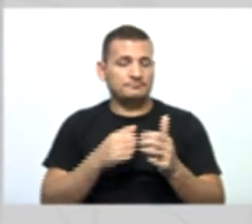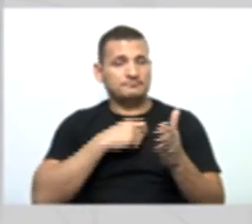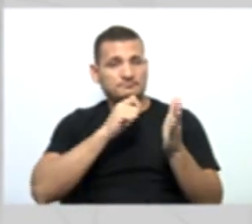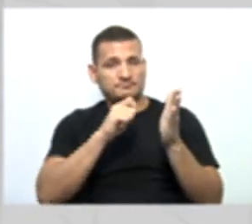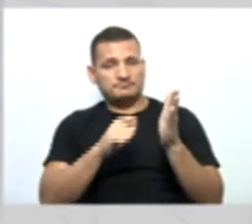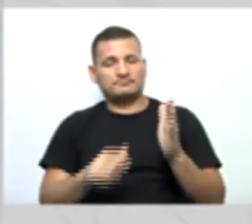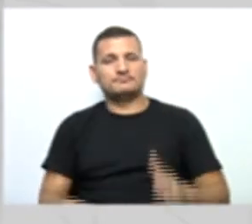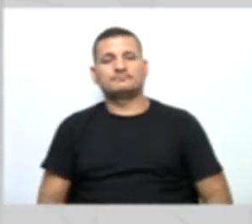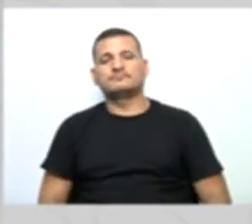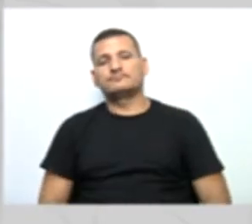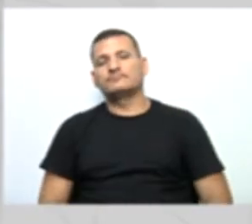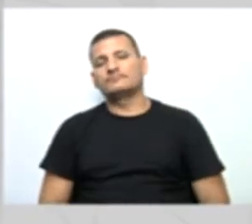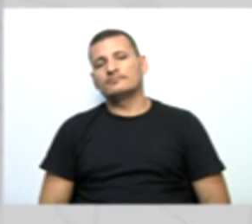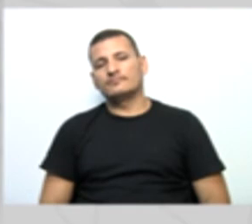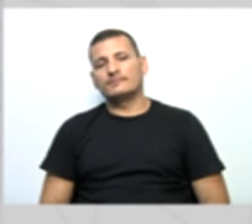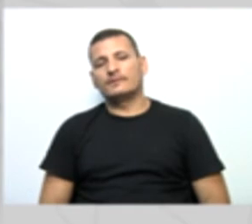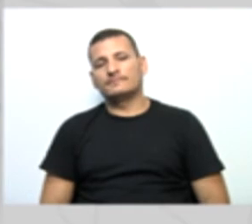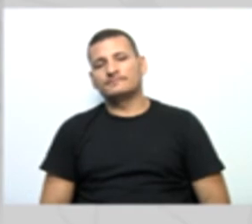aqui no quadro.